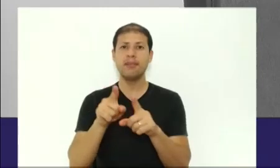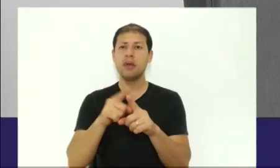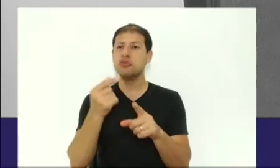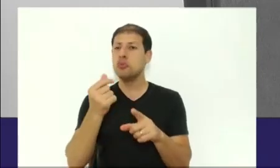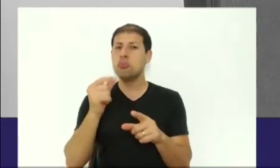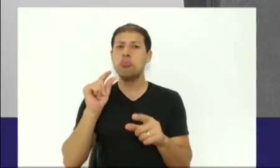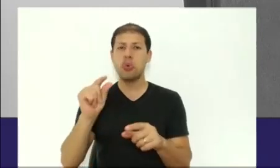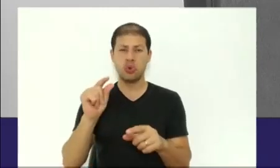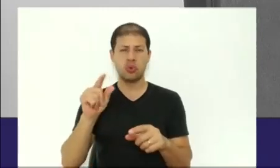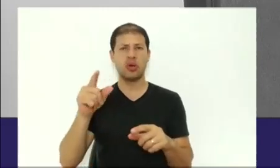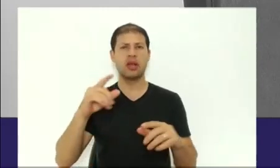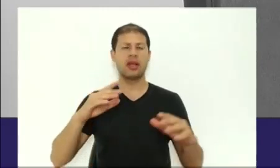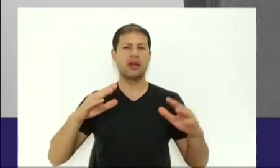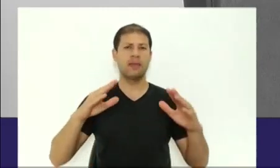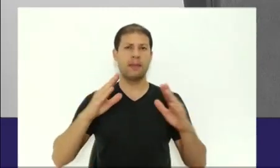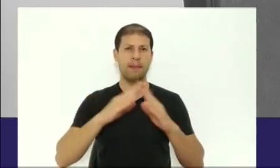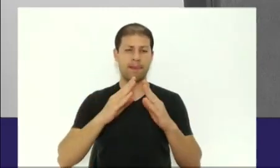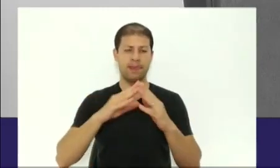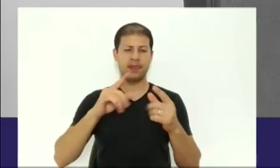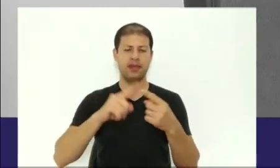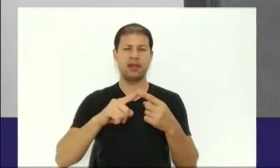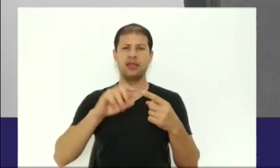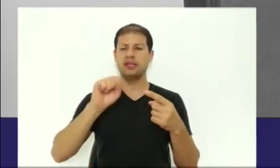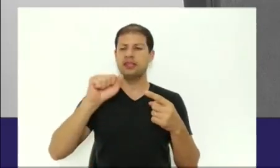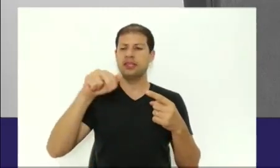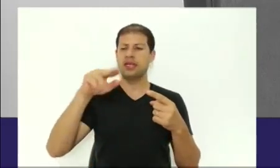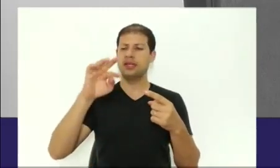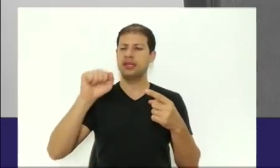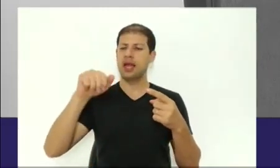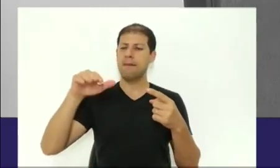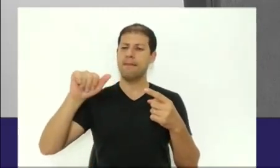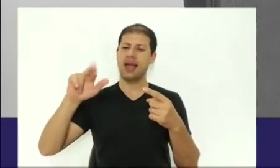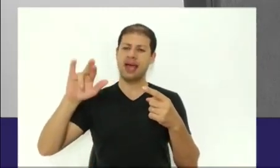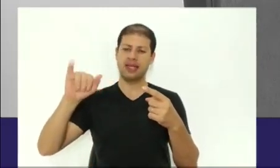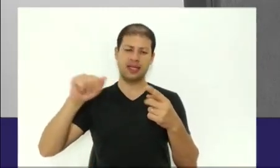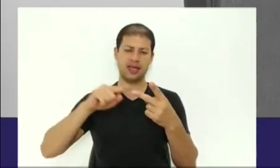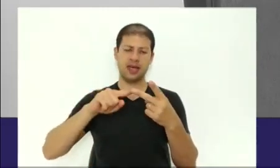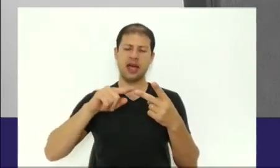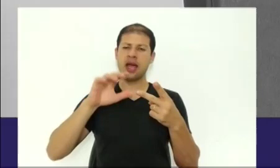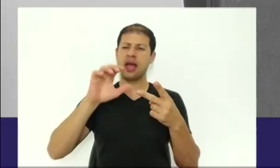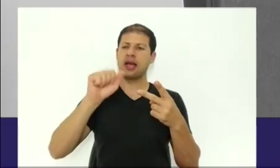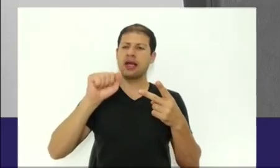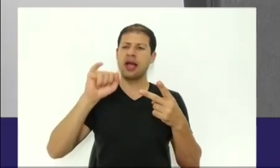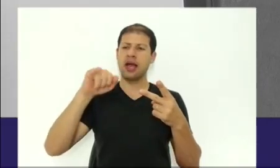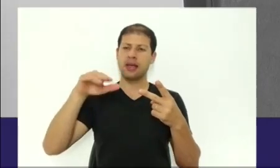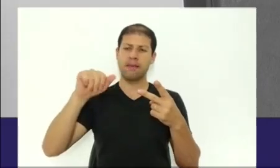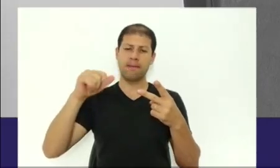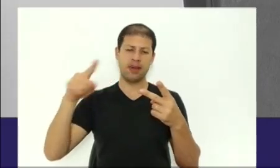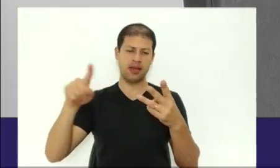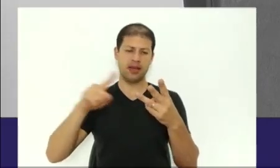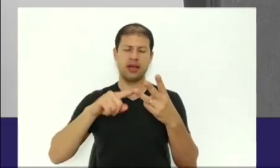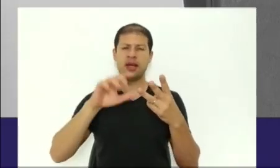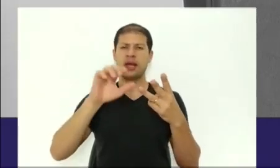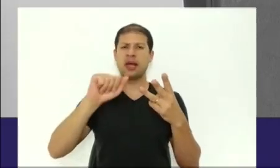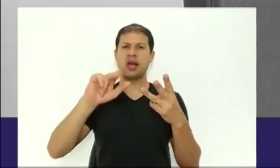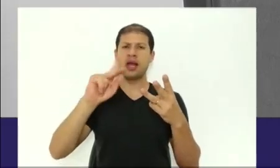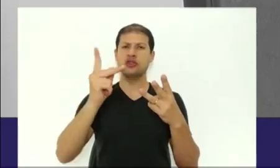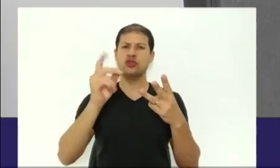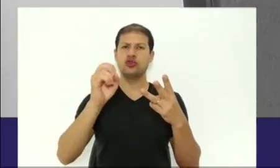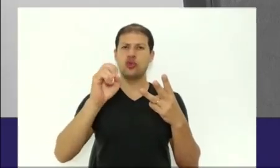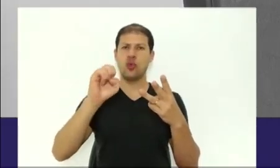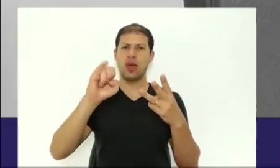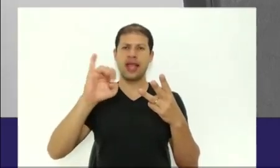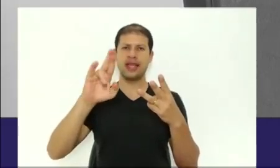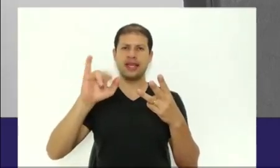Maria, Caimã e Cachoeirinha. Porém, ainda temos famílias de baixa renda que sonham em ter a casa